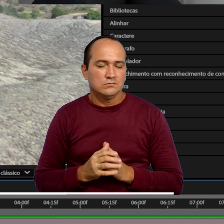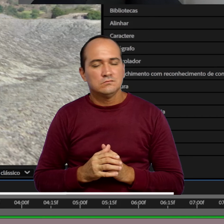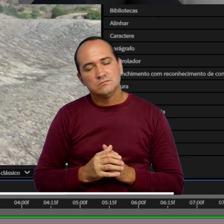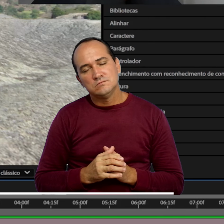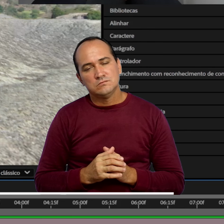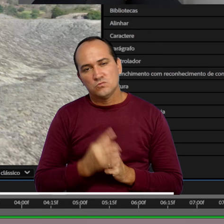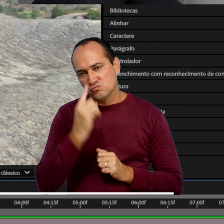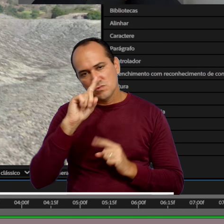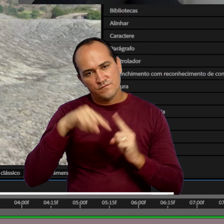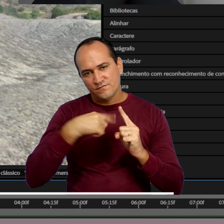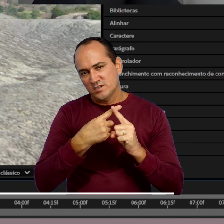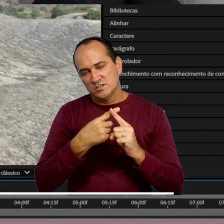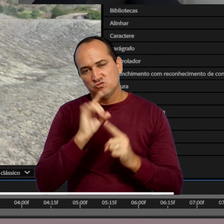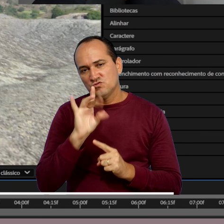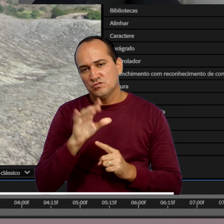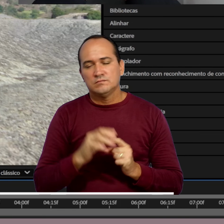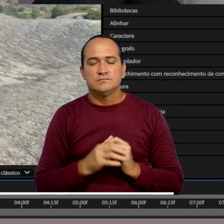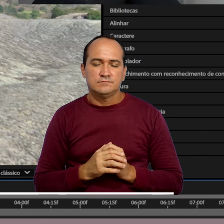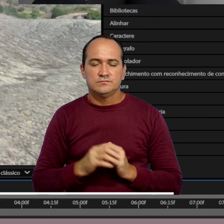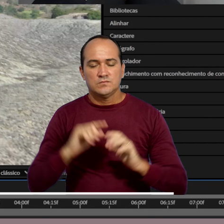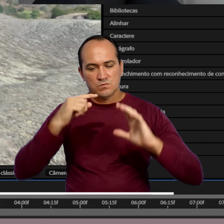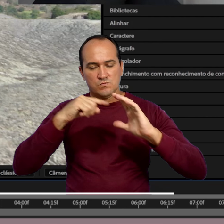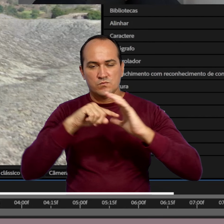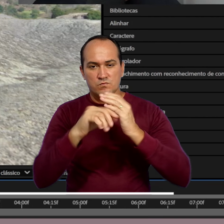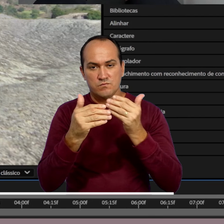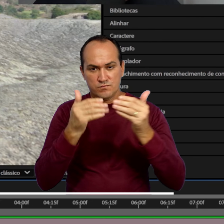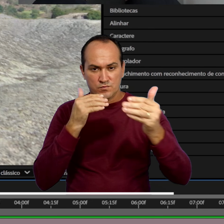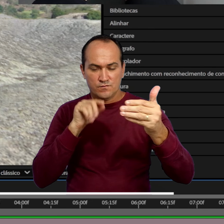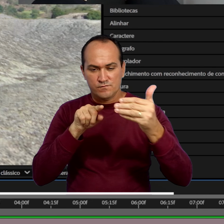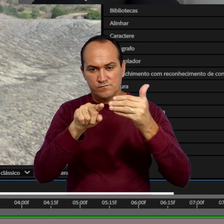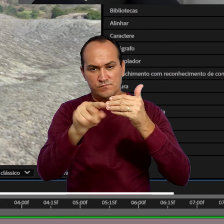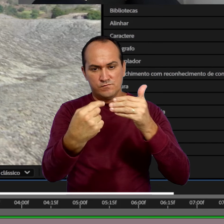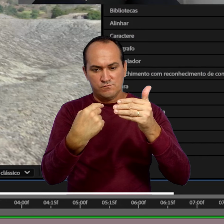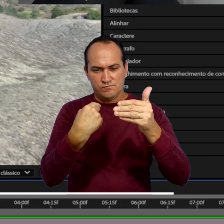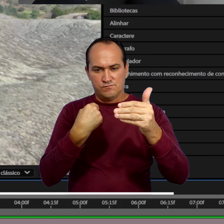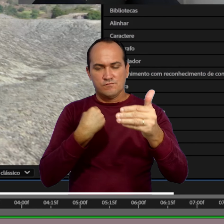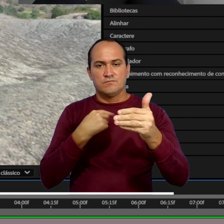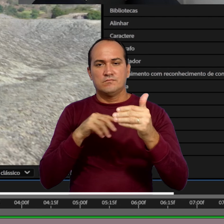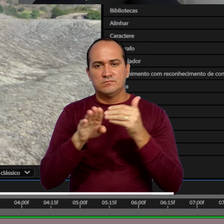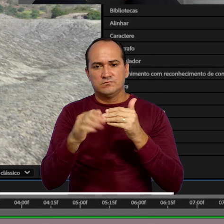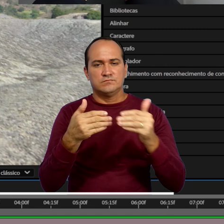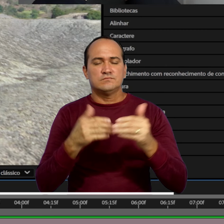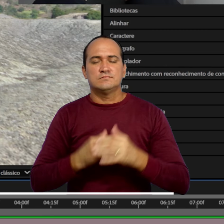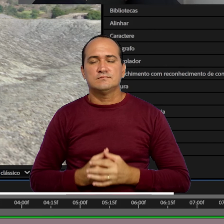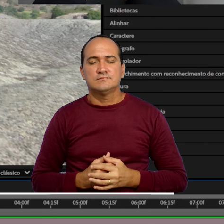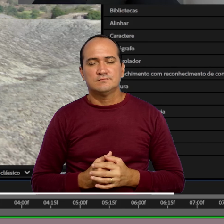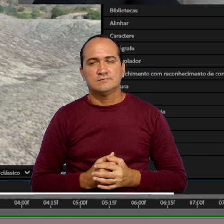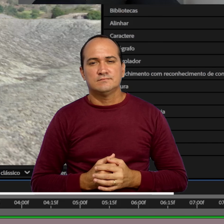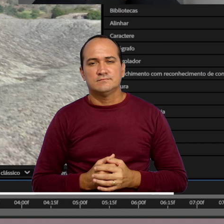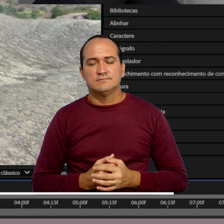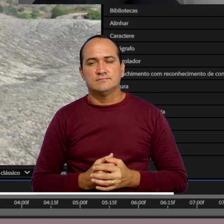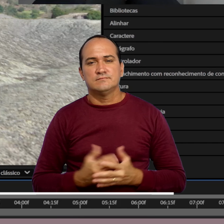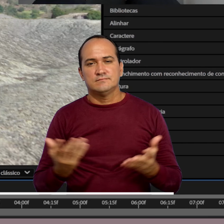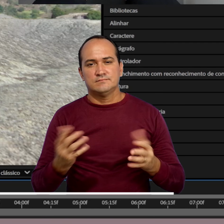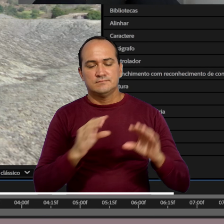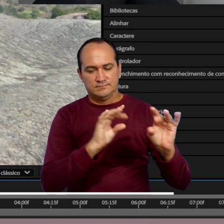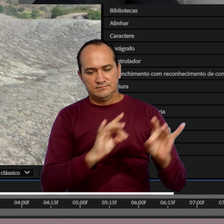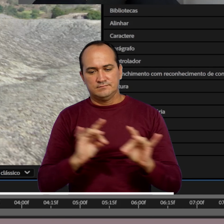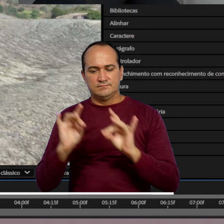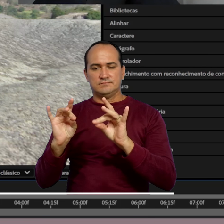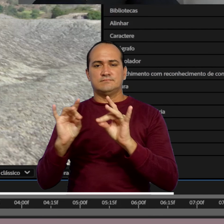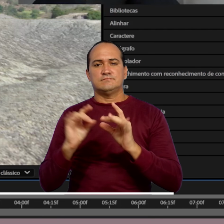apenas uma vez, tá? Ó, aqui é o sentido da profundidade, né? Então eu não quero, vou mover aqui nesse outro sentido aqui, por